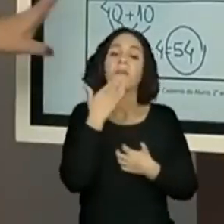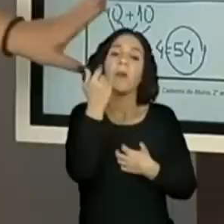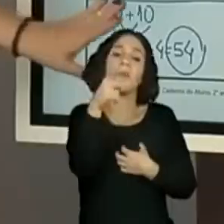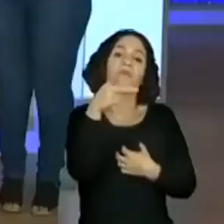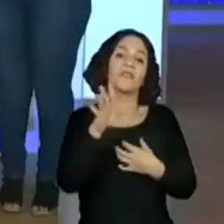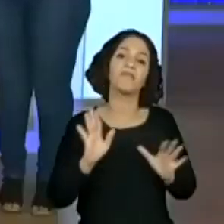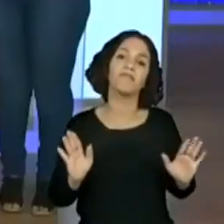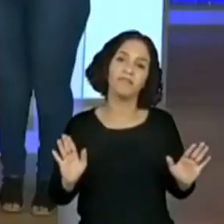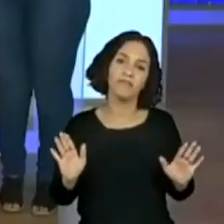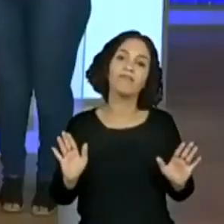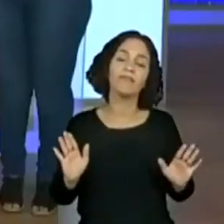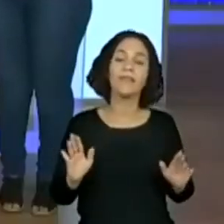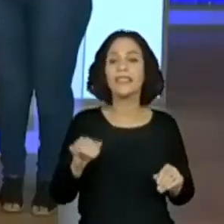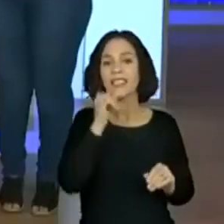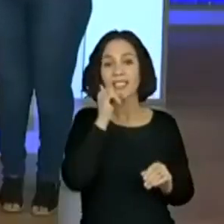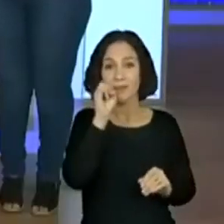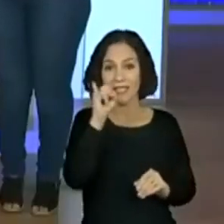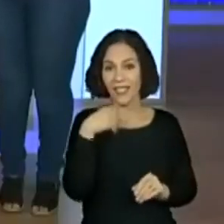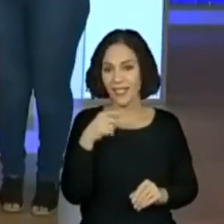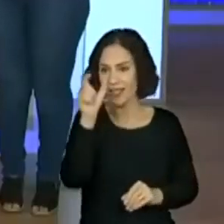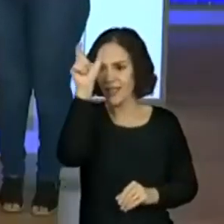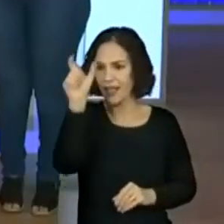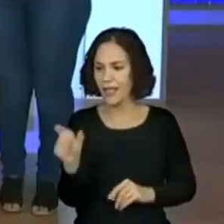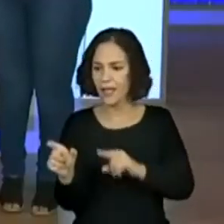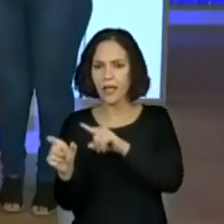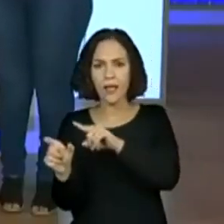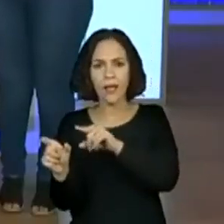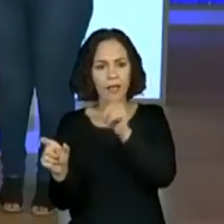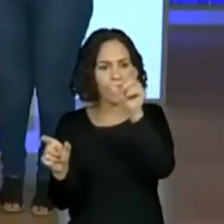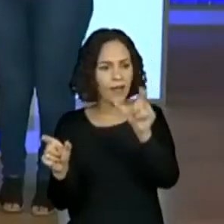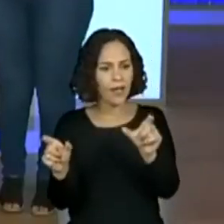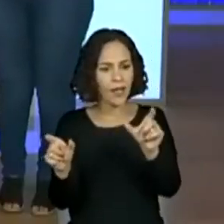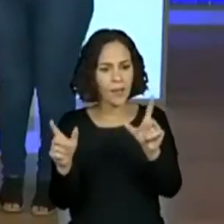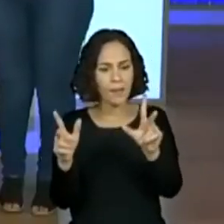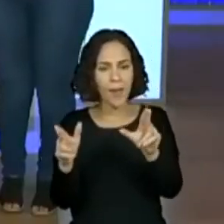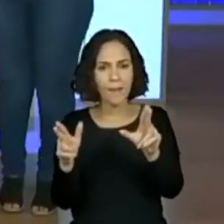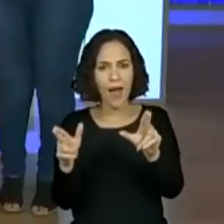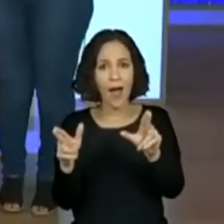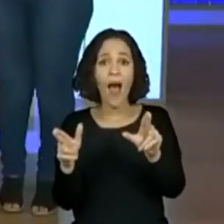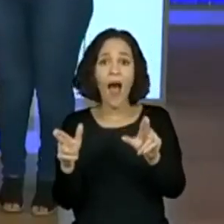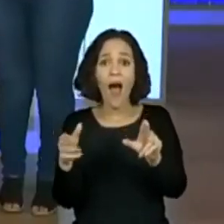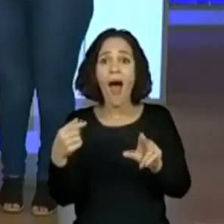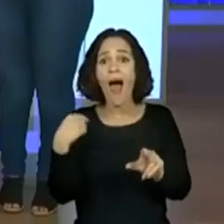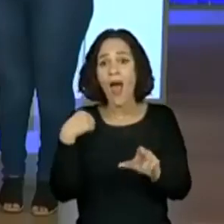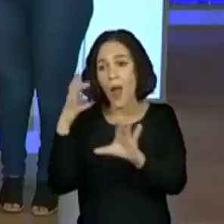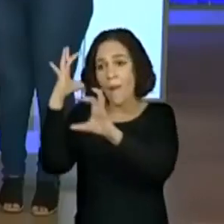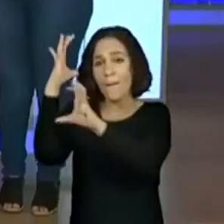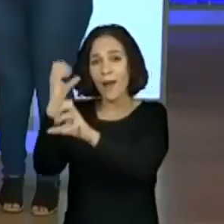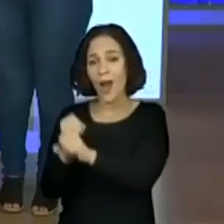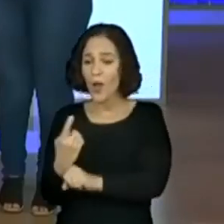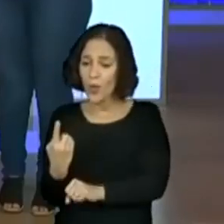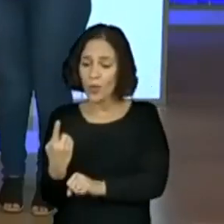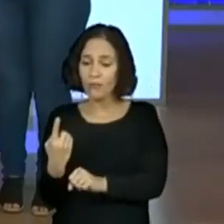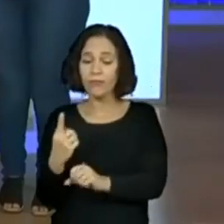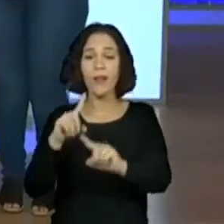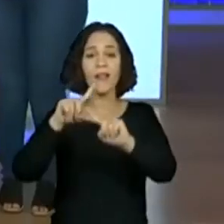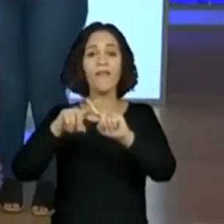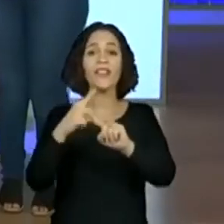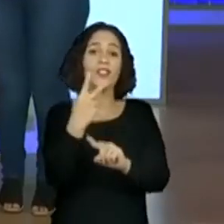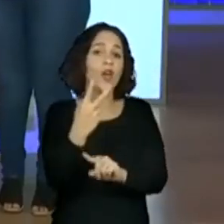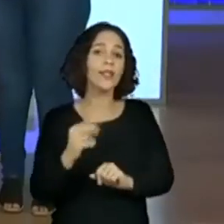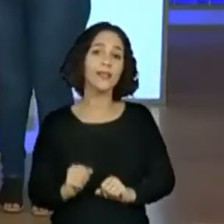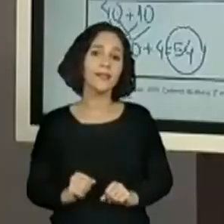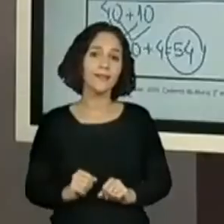Isso. Quando você observa que o lado direito é igual ao lado esquerdo, se você descobrir o resultado de um lado, é só dobrar. Dobro. Eu